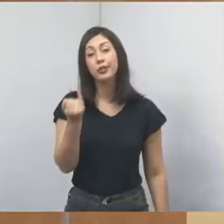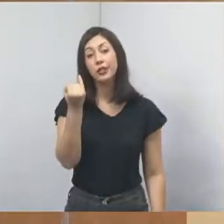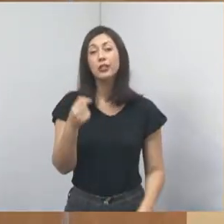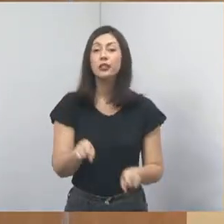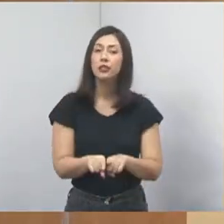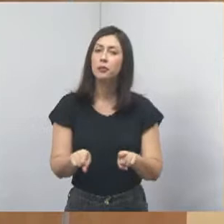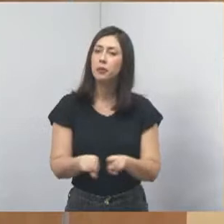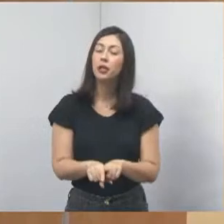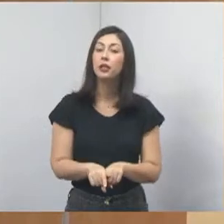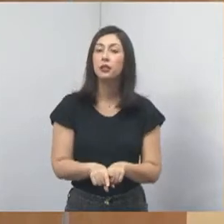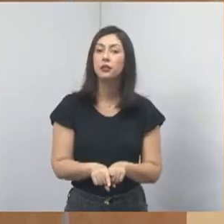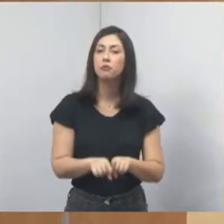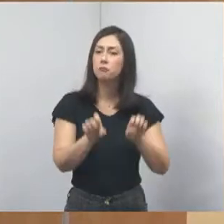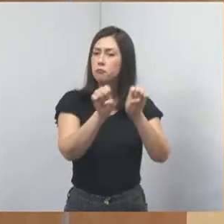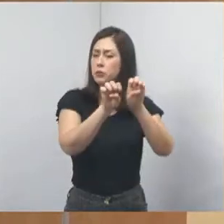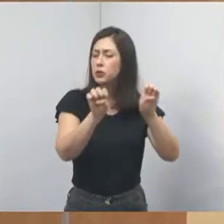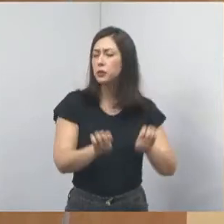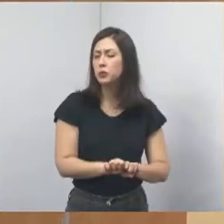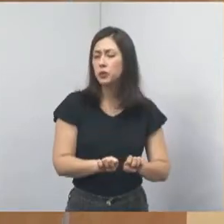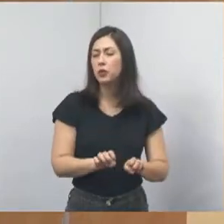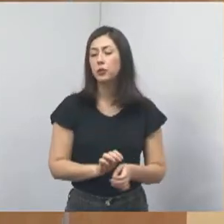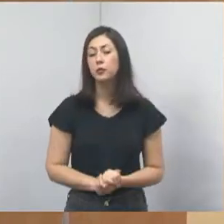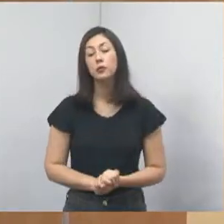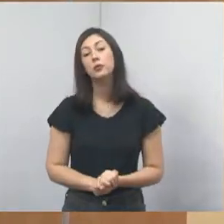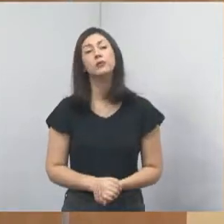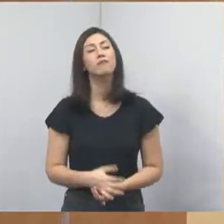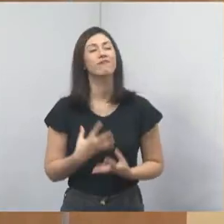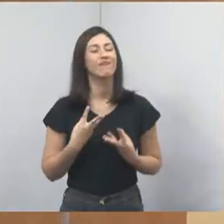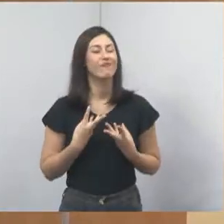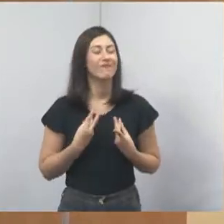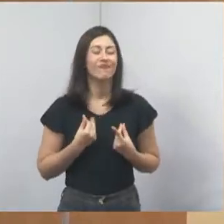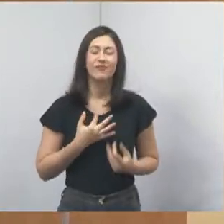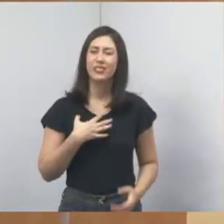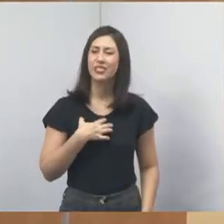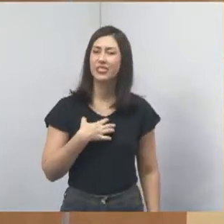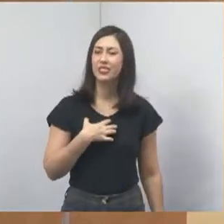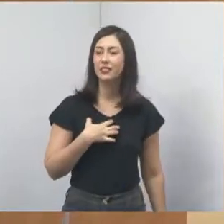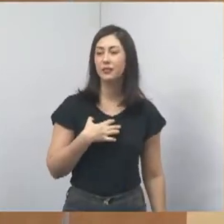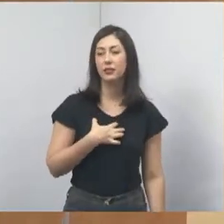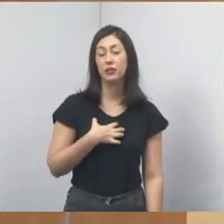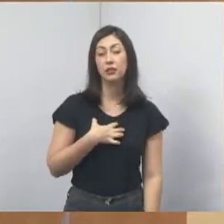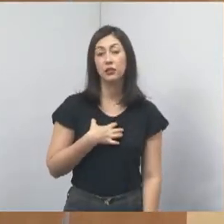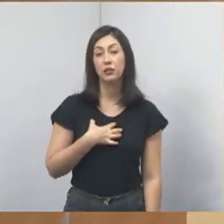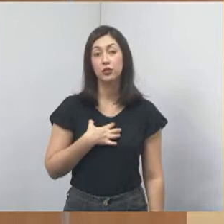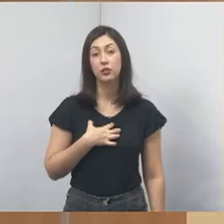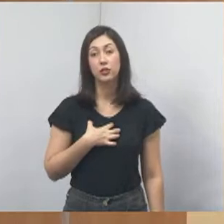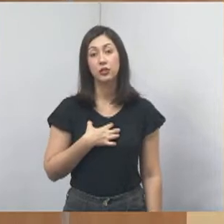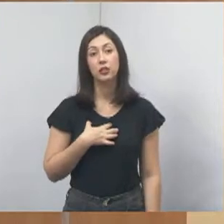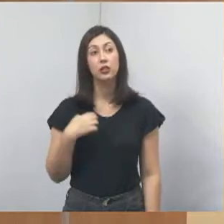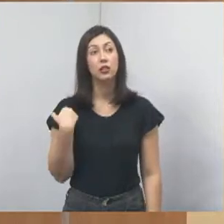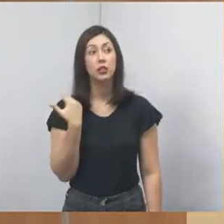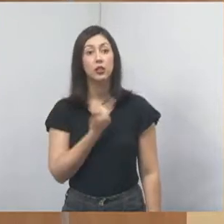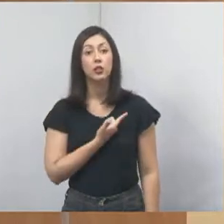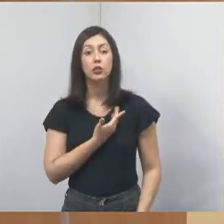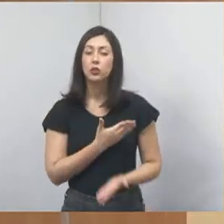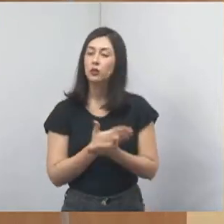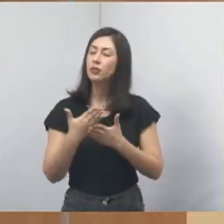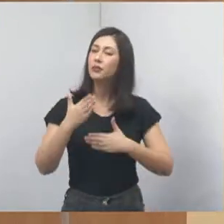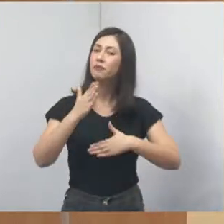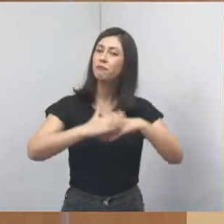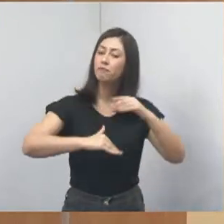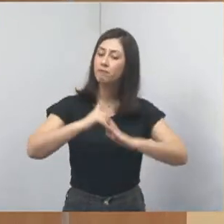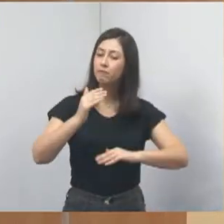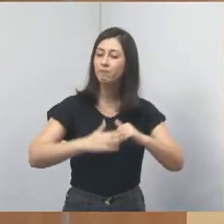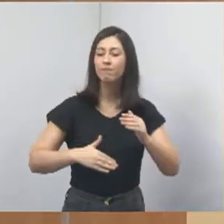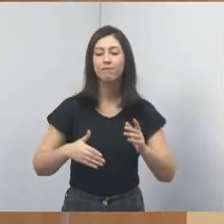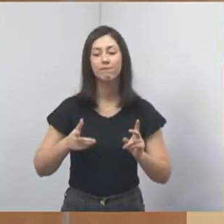sua dimensão estrutural. Uma sensibilidade do coração, mais uma vez, e que nos leva à prática em todas